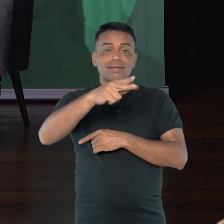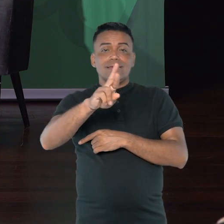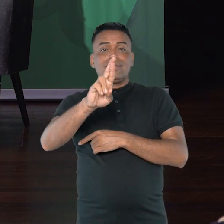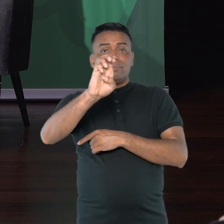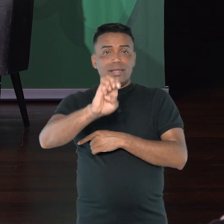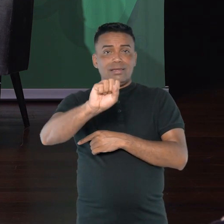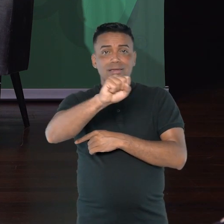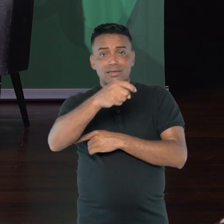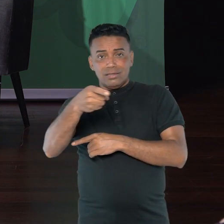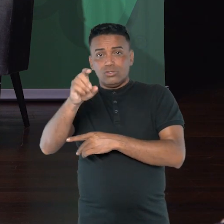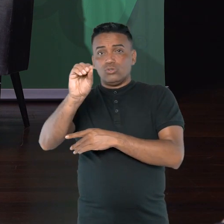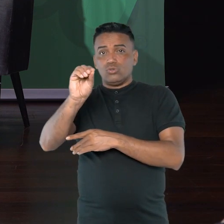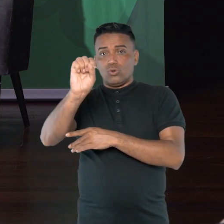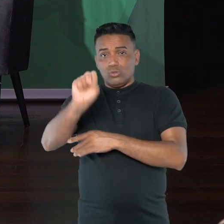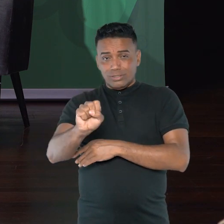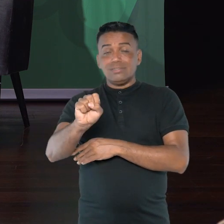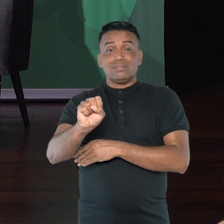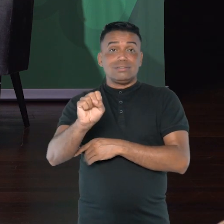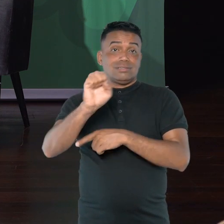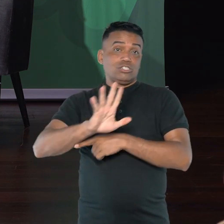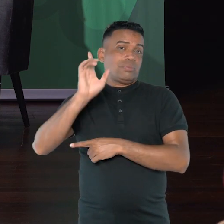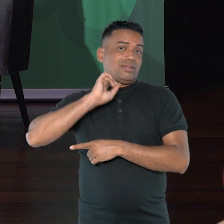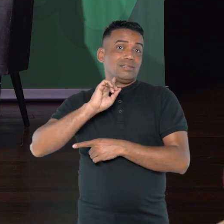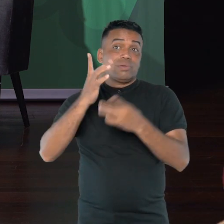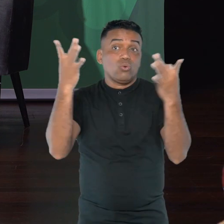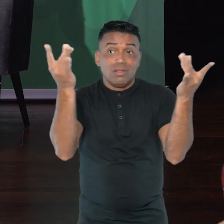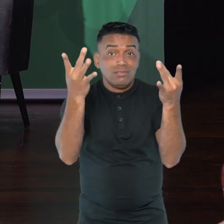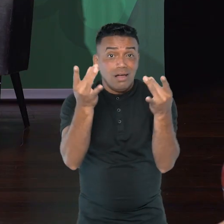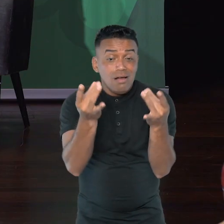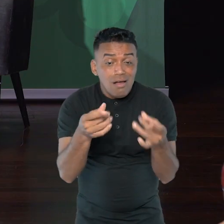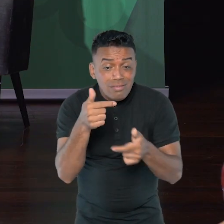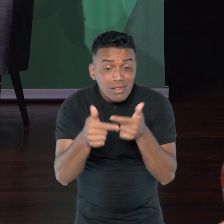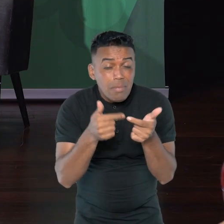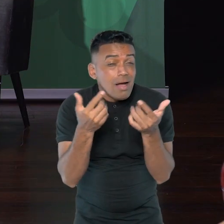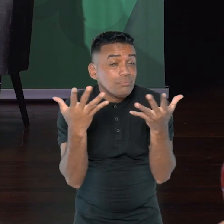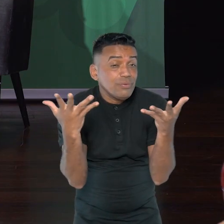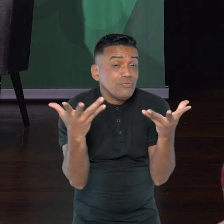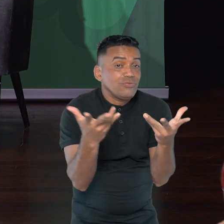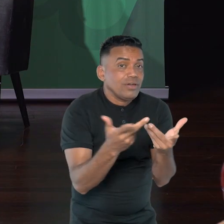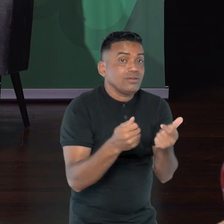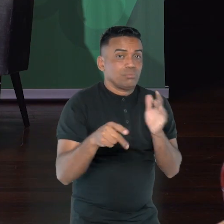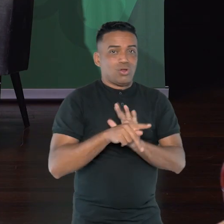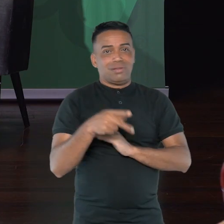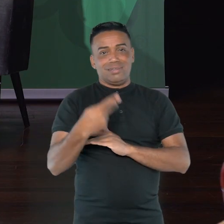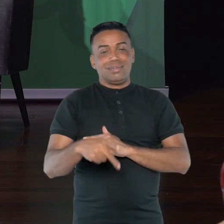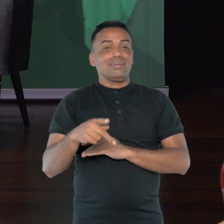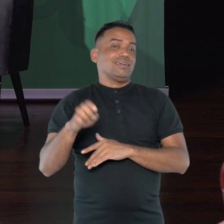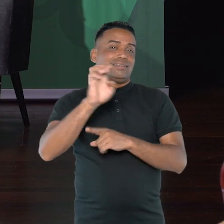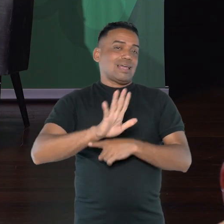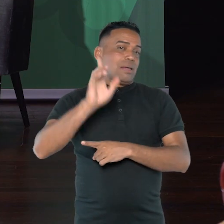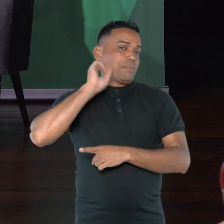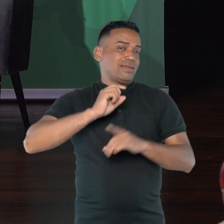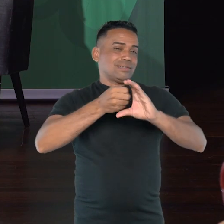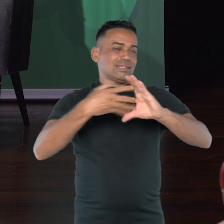forma artesanal, com cuidado, com esse esmero. Eu acho que os trabalhos das editoras mineiras se caracterizam por